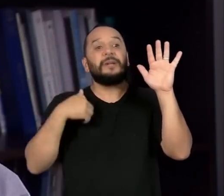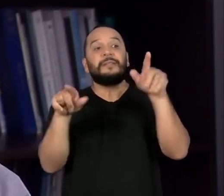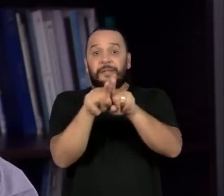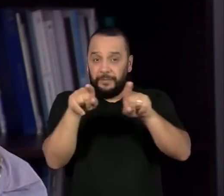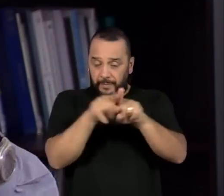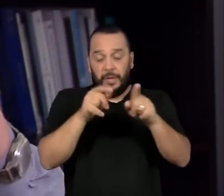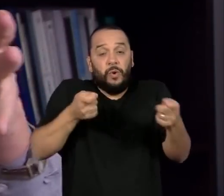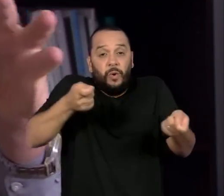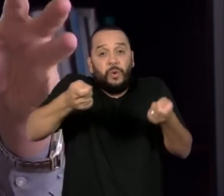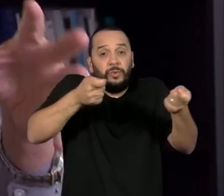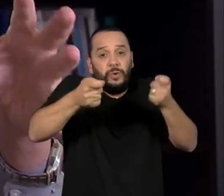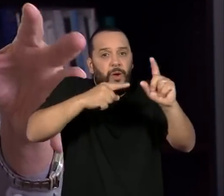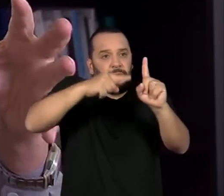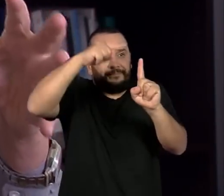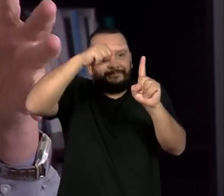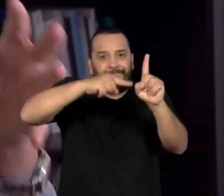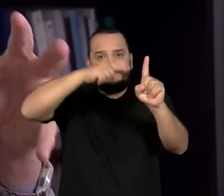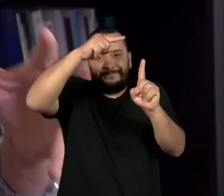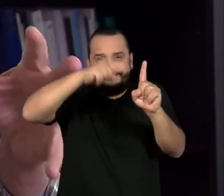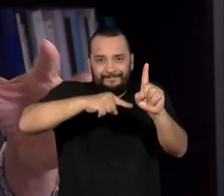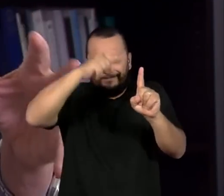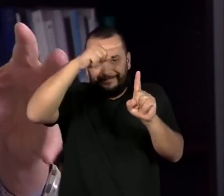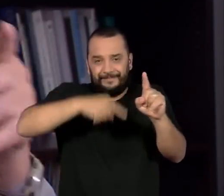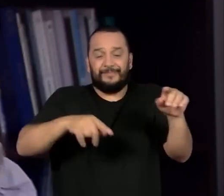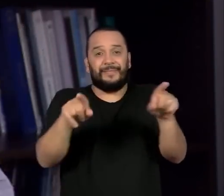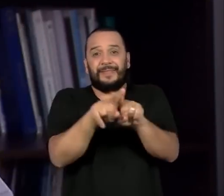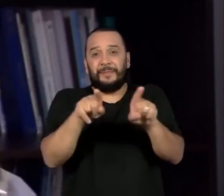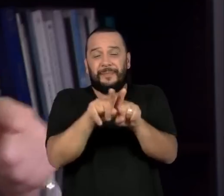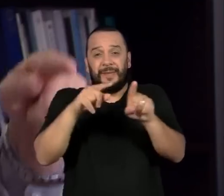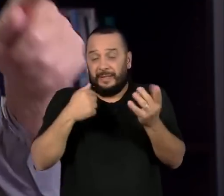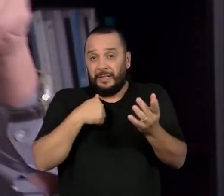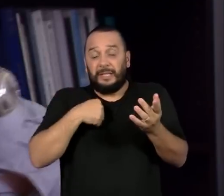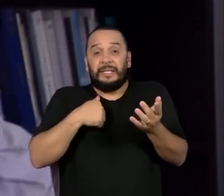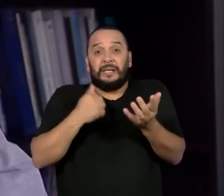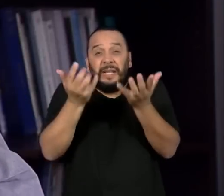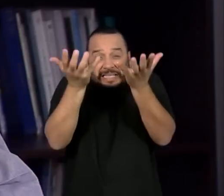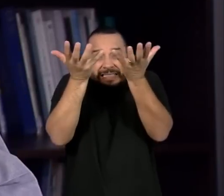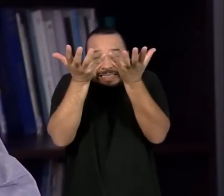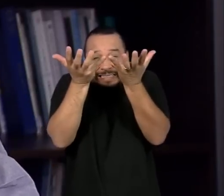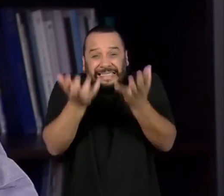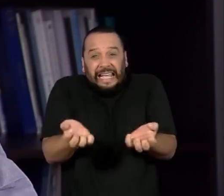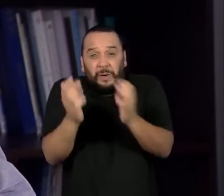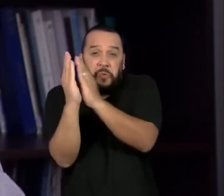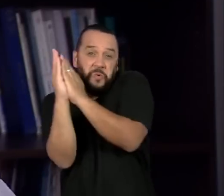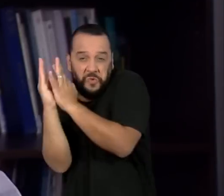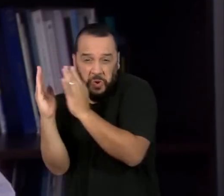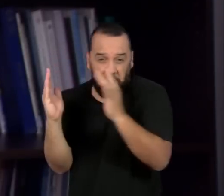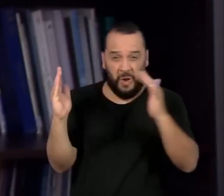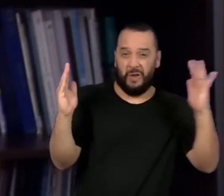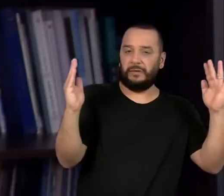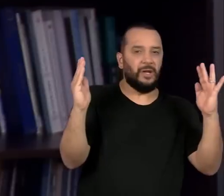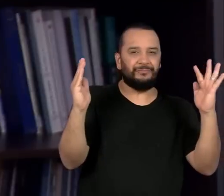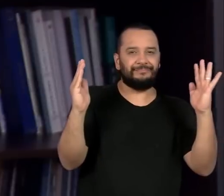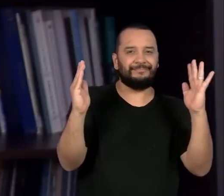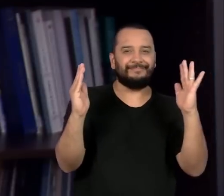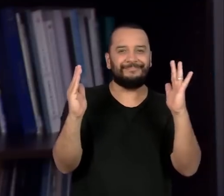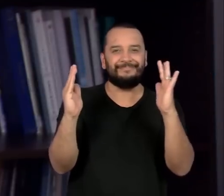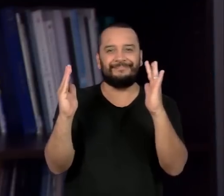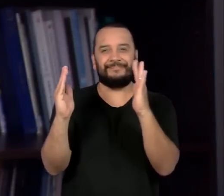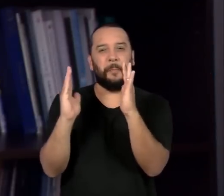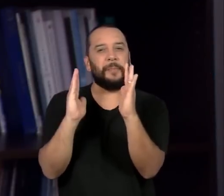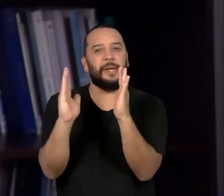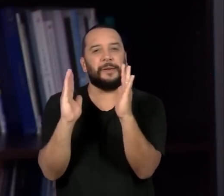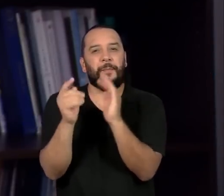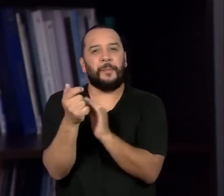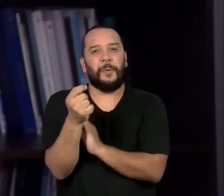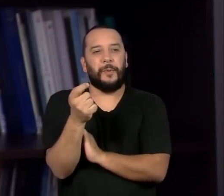parar esse aumento da duração da estação seca, pode até reverter. E junto com isso nós temos um